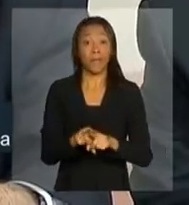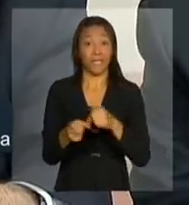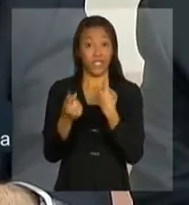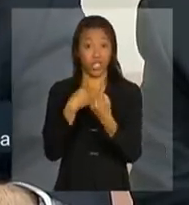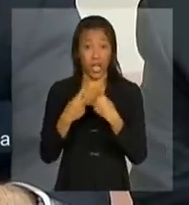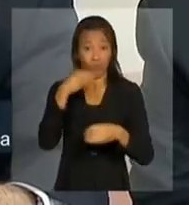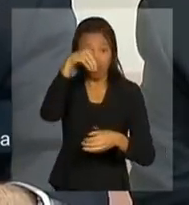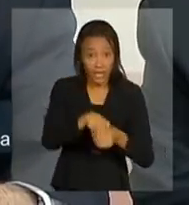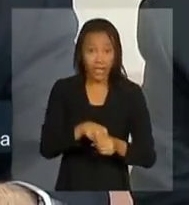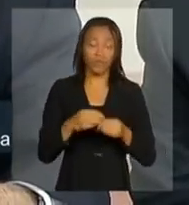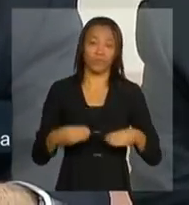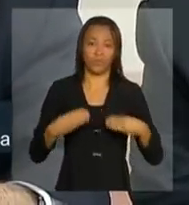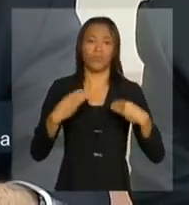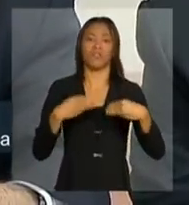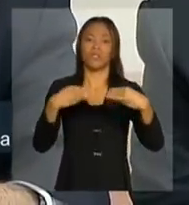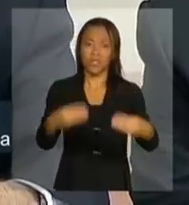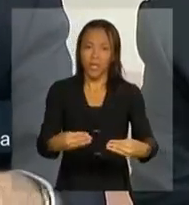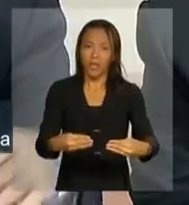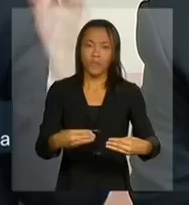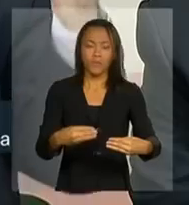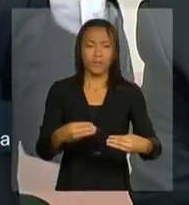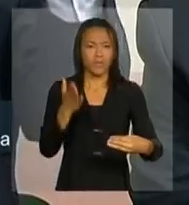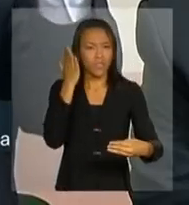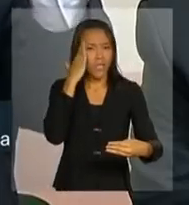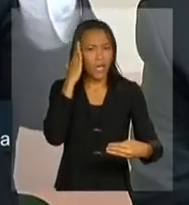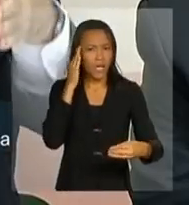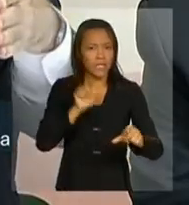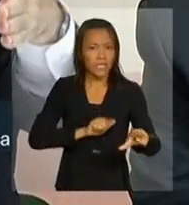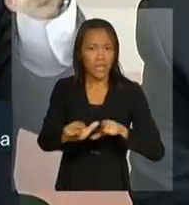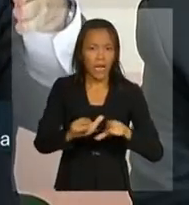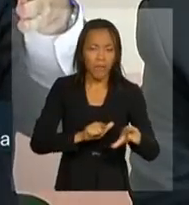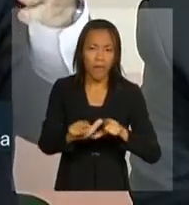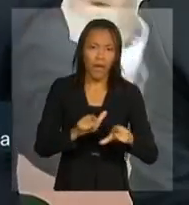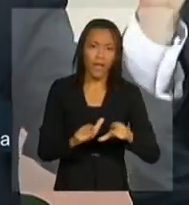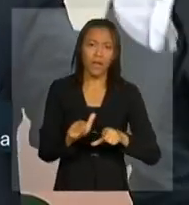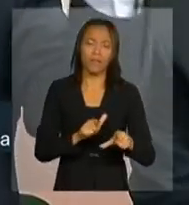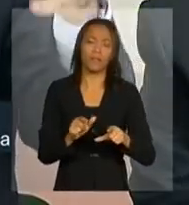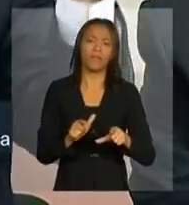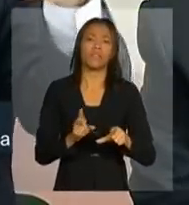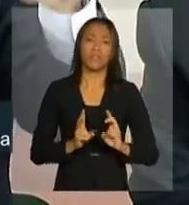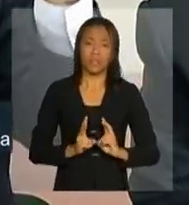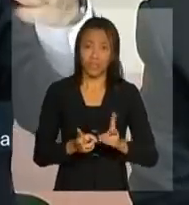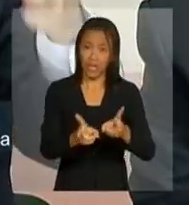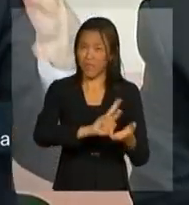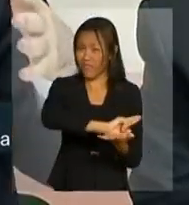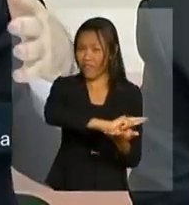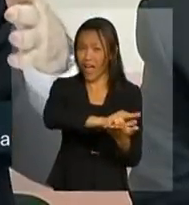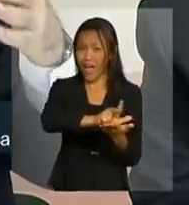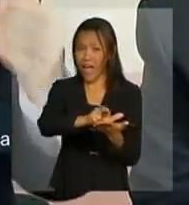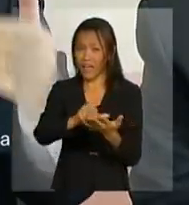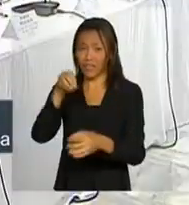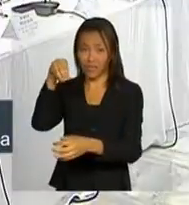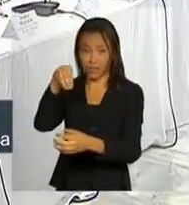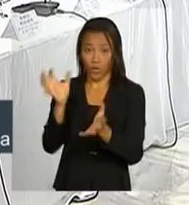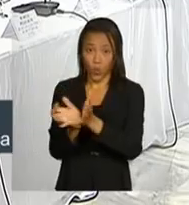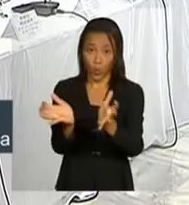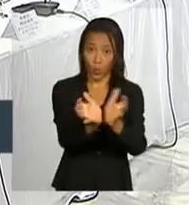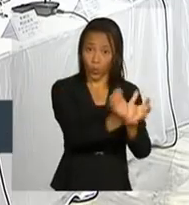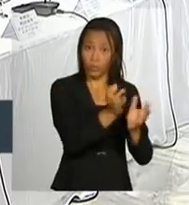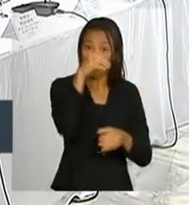interministerial, capacidade de trabalho na mesmo no mesmo local das mais diversas áreas do governo,